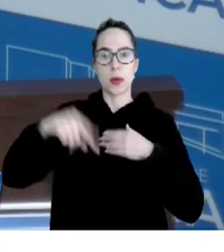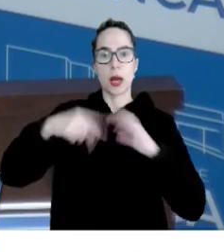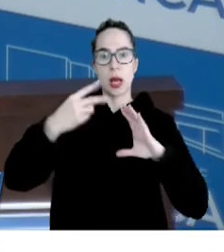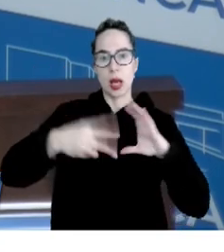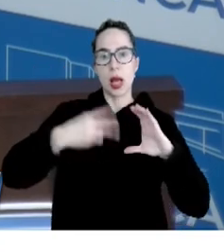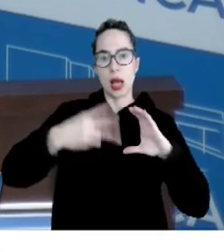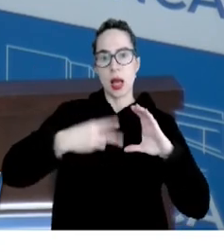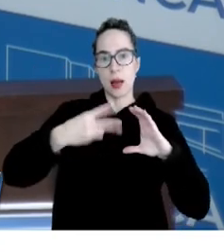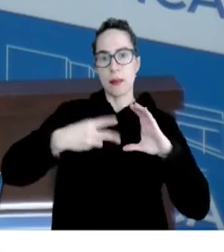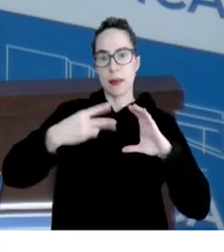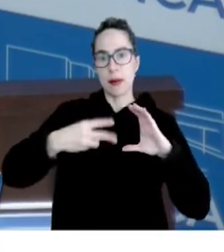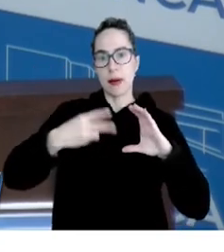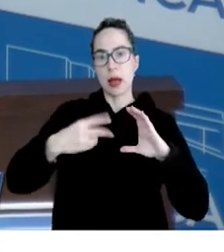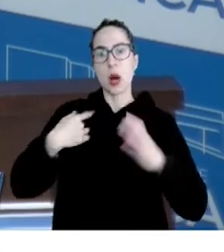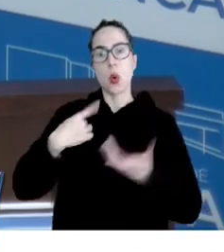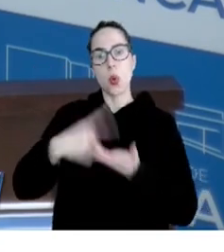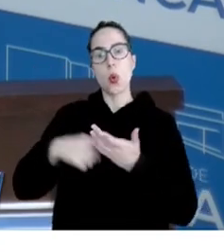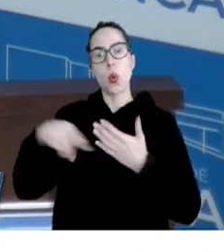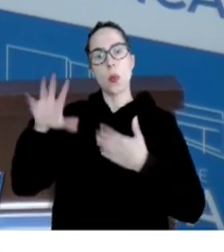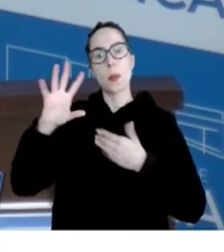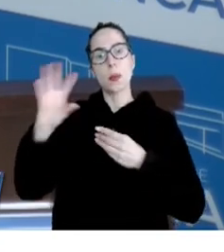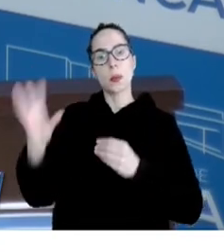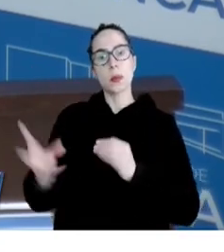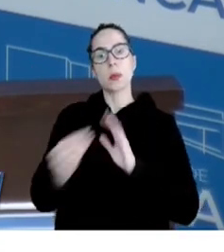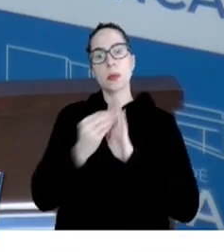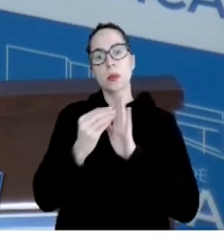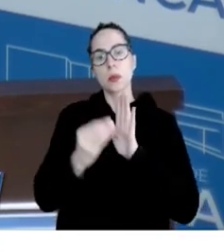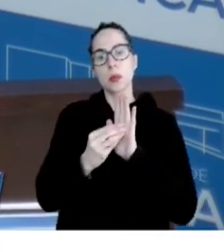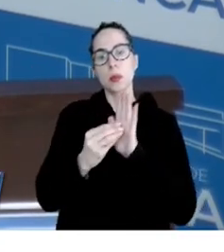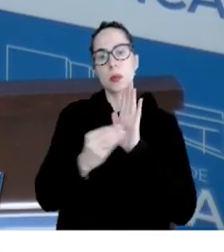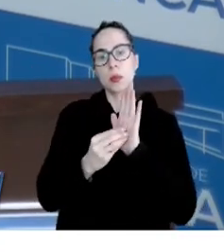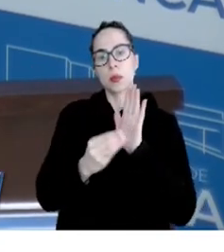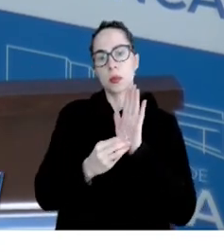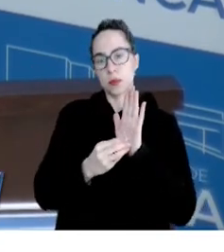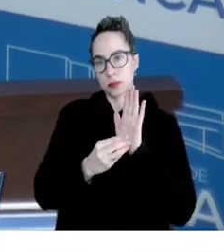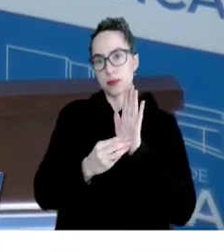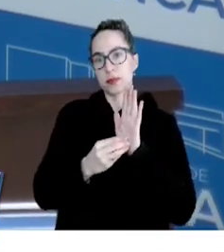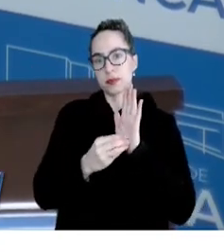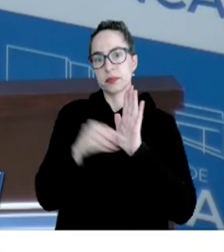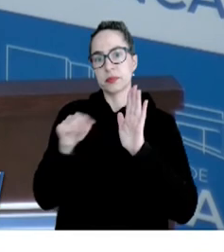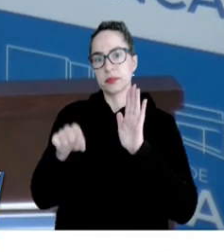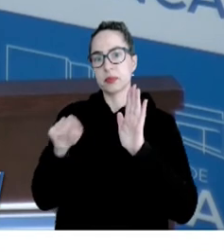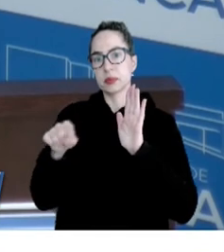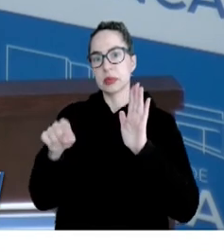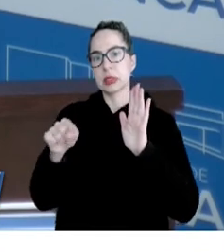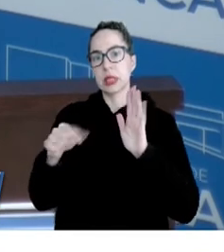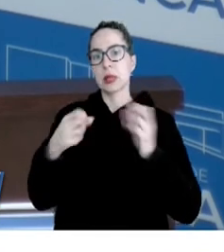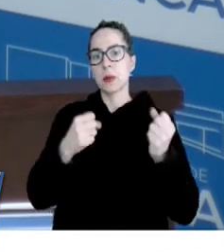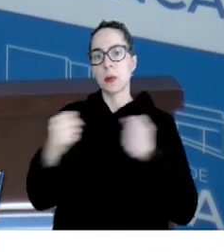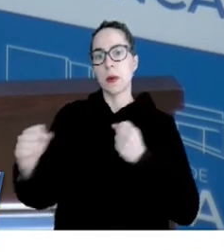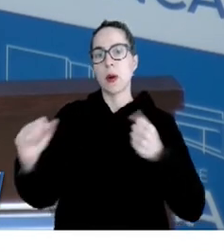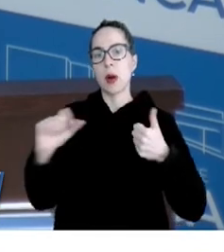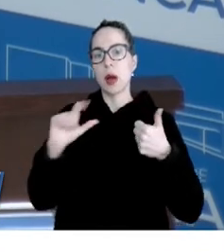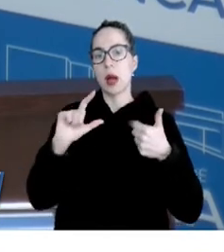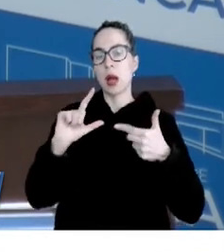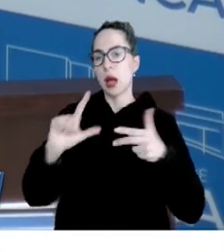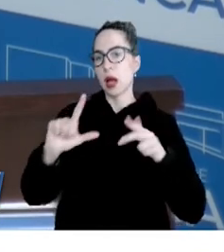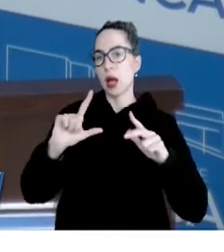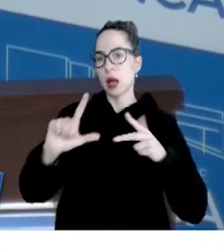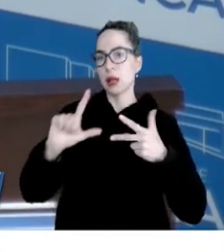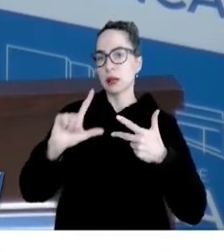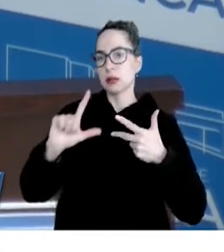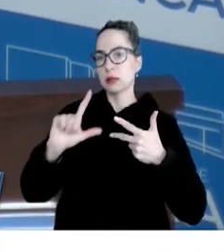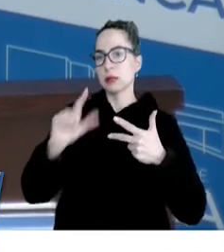esse compromisso com as emendas parlamentares que esse legislativo consegue, e ela está sendo aplicada